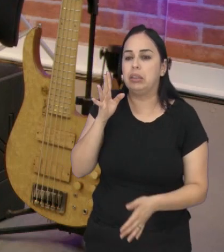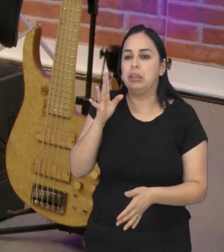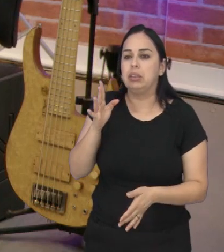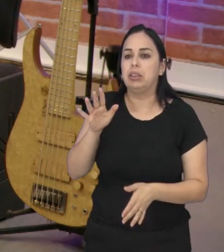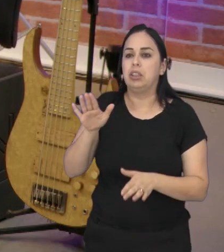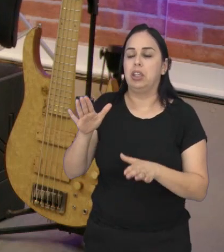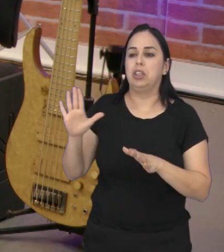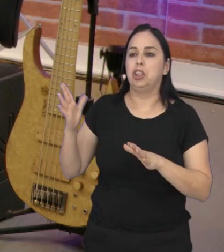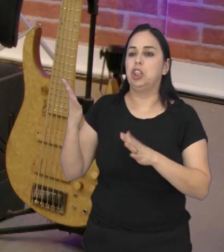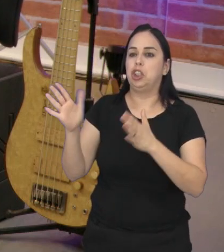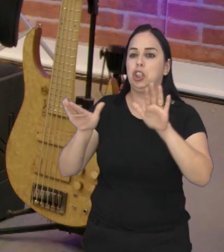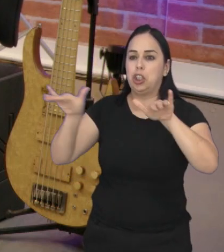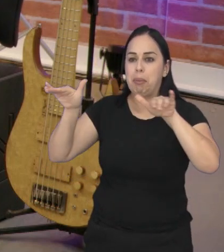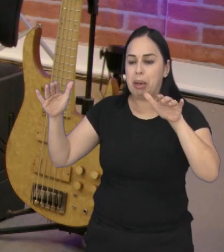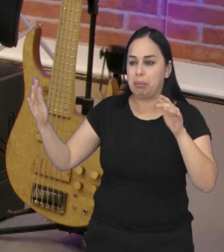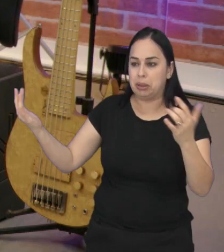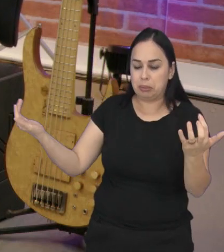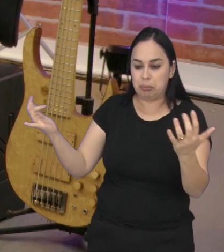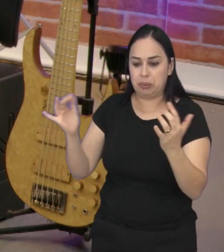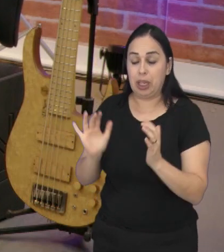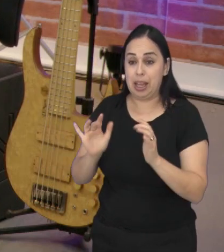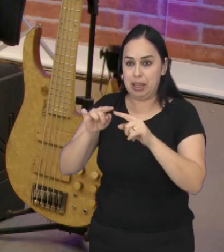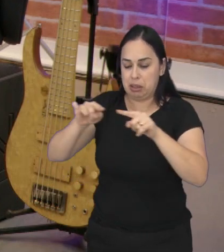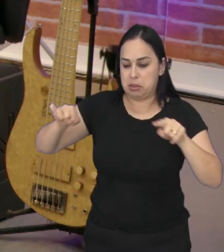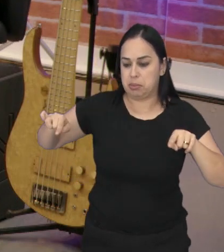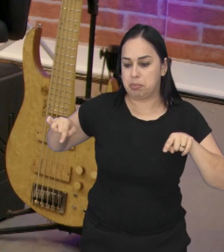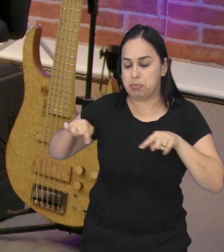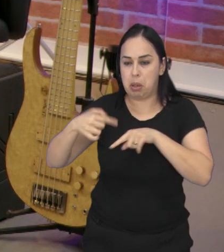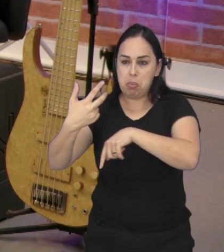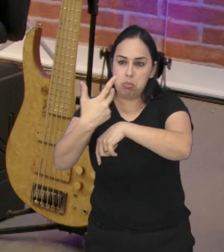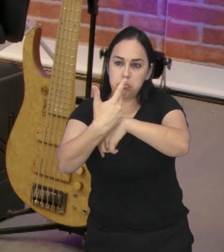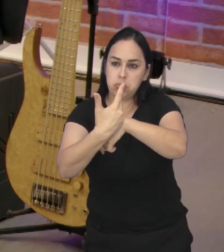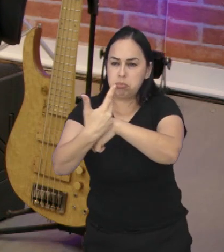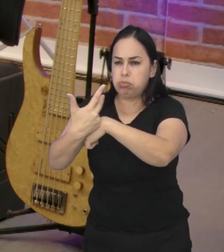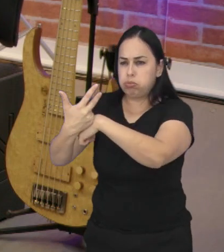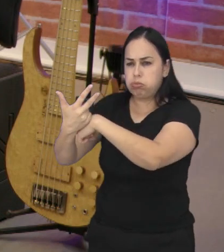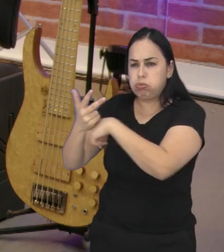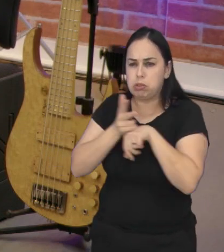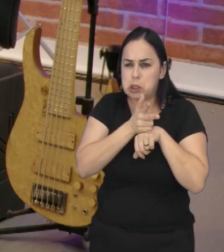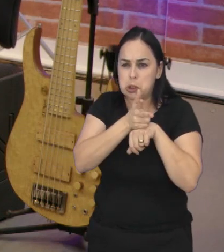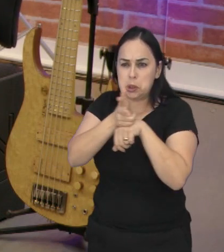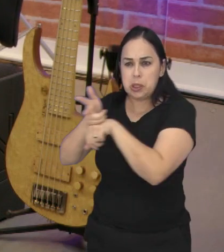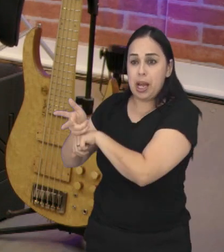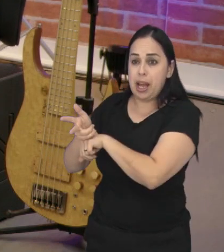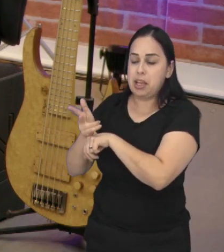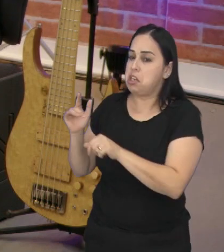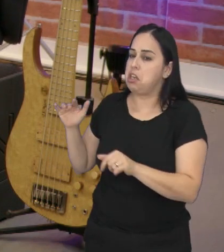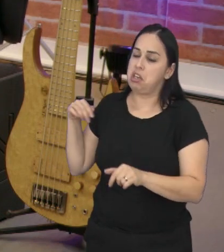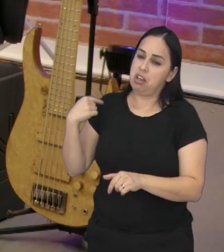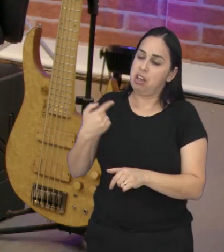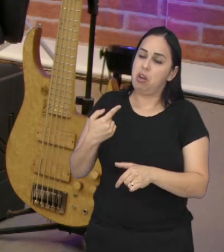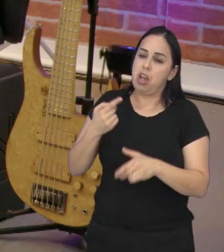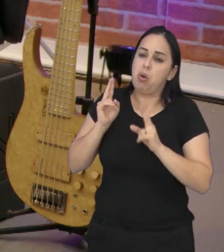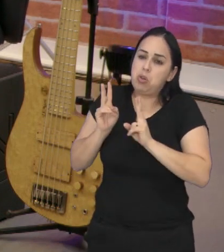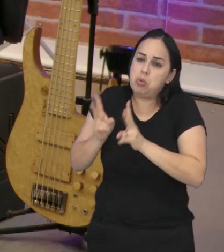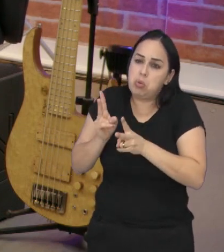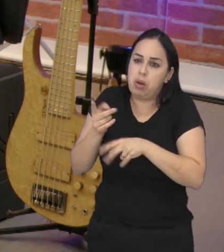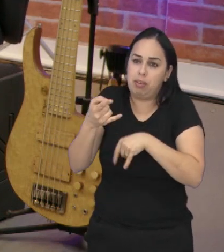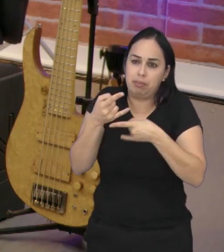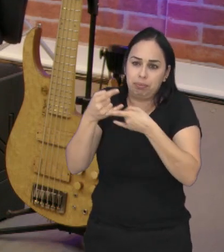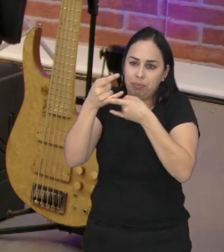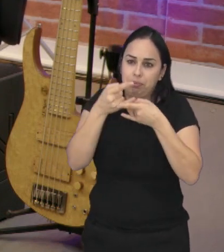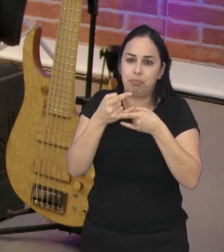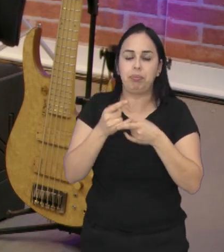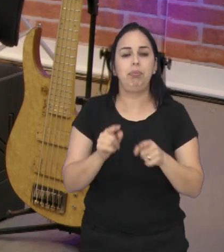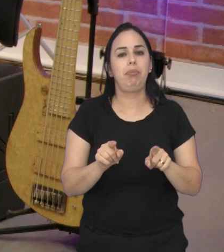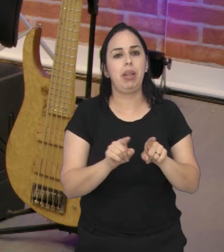levamos o time pra dentro do estúdio, cabeamos tudo, fizemos, vamos fazer. Fizemos, foi legal pra caramba. E aí, de lá pra cá, a gente veio fazendo. Mas assim, a gente já tinha... de